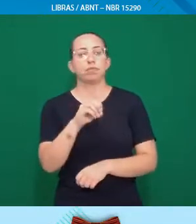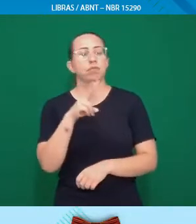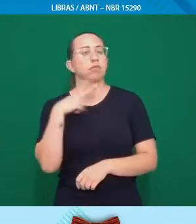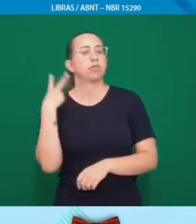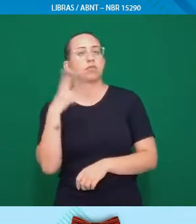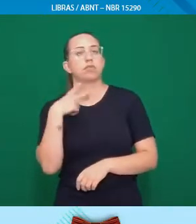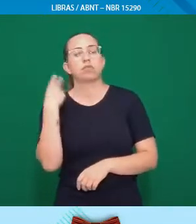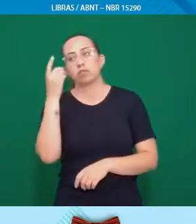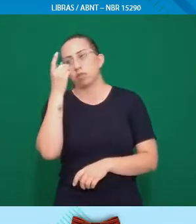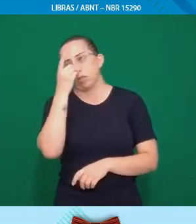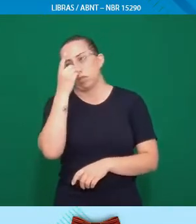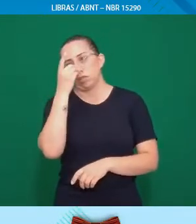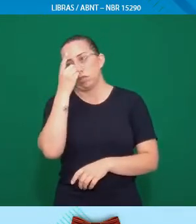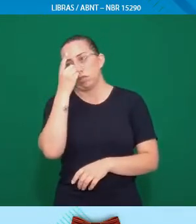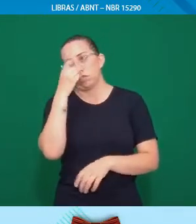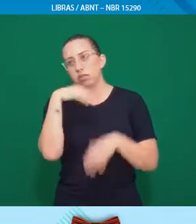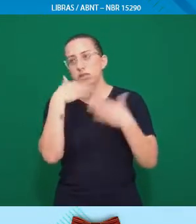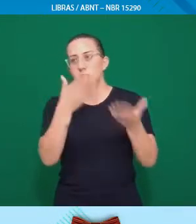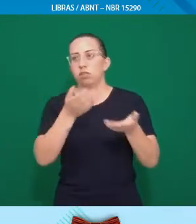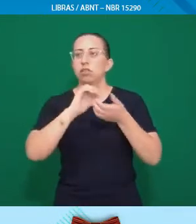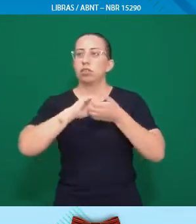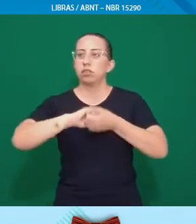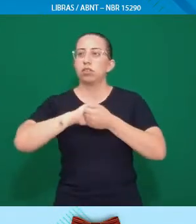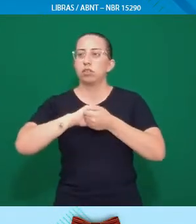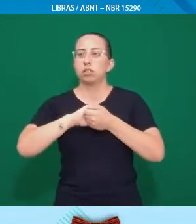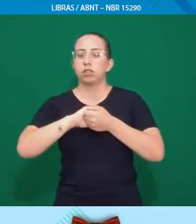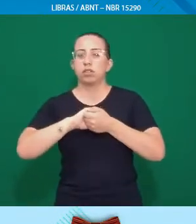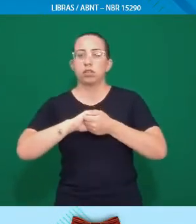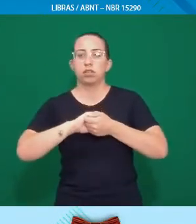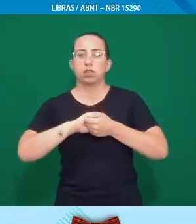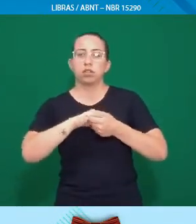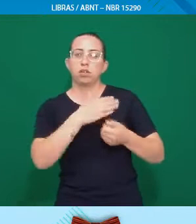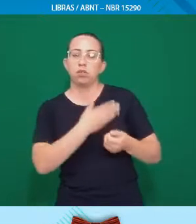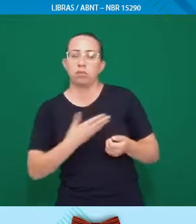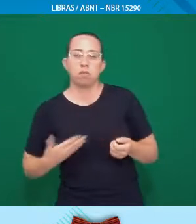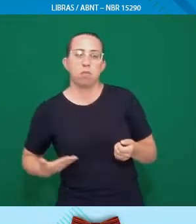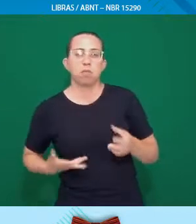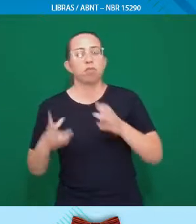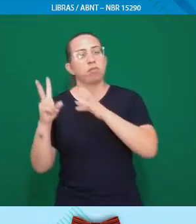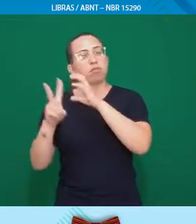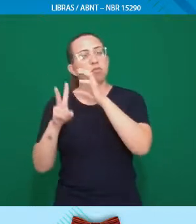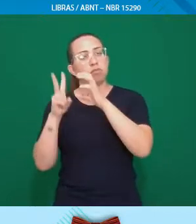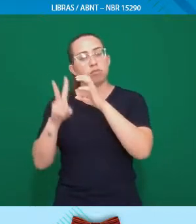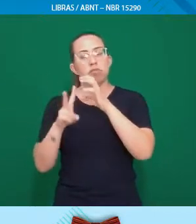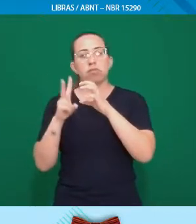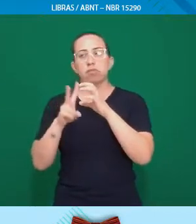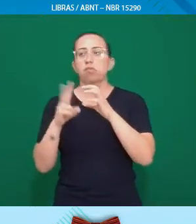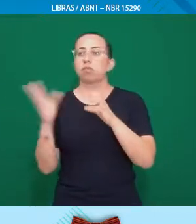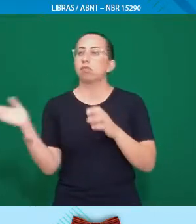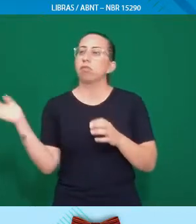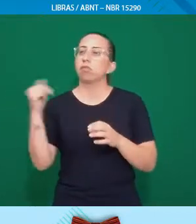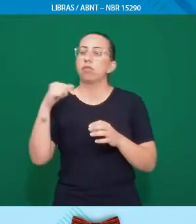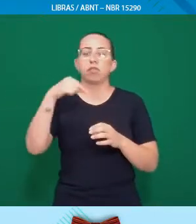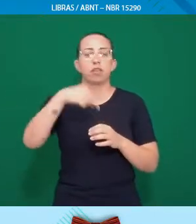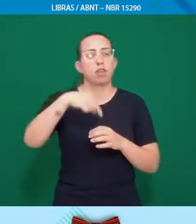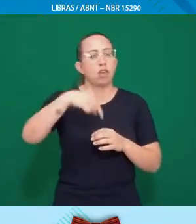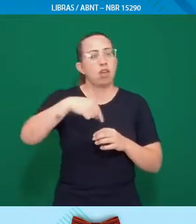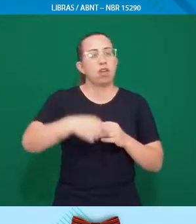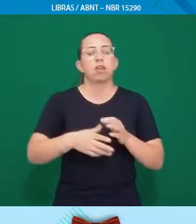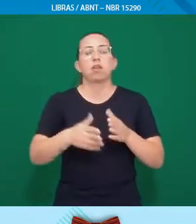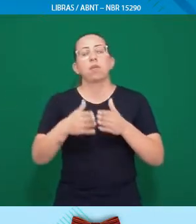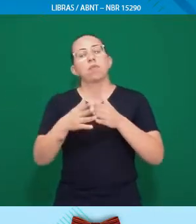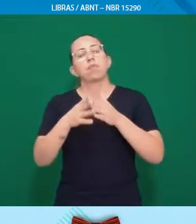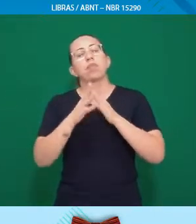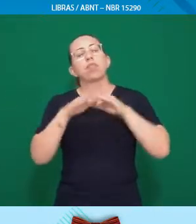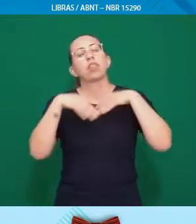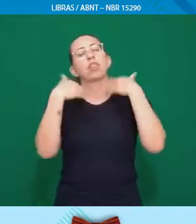do vereador Marcelo a Moção de parabenização O Poder Legislativo Municipal de Campos Novos vem por meio de um dos seus representantes legais o